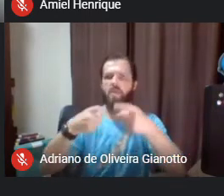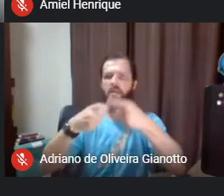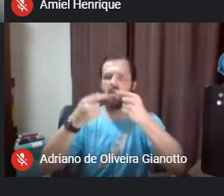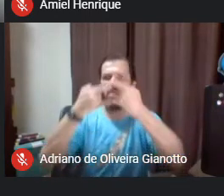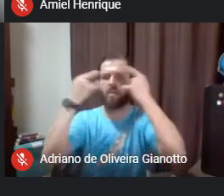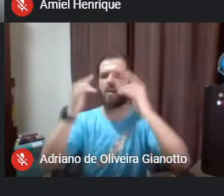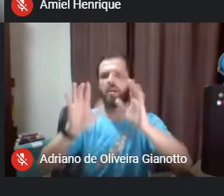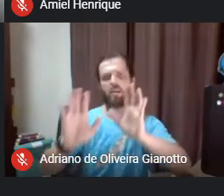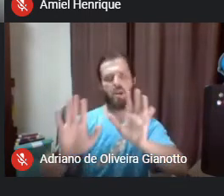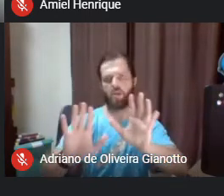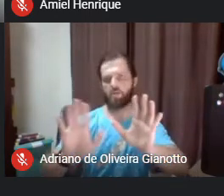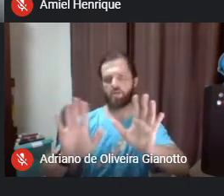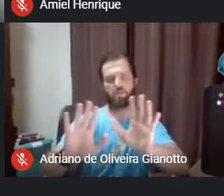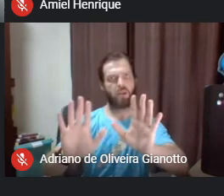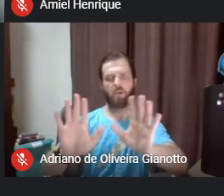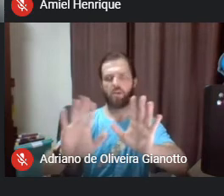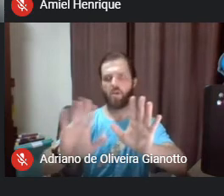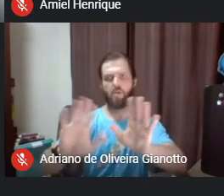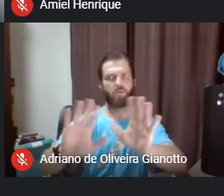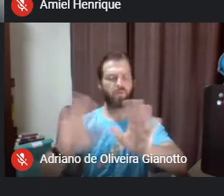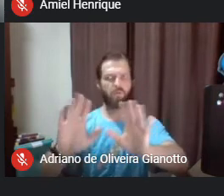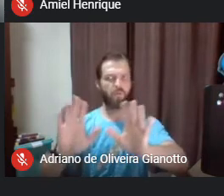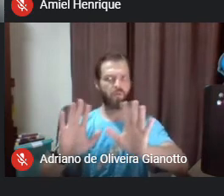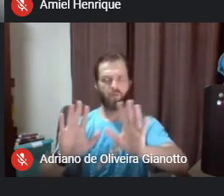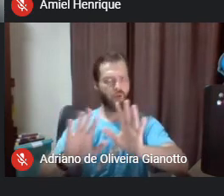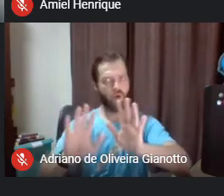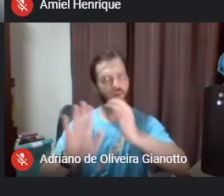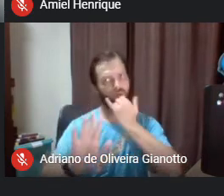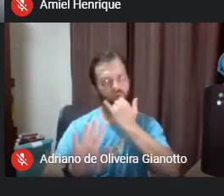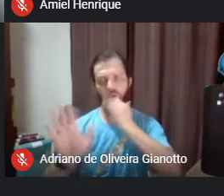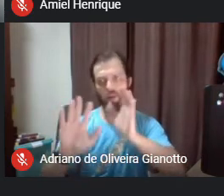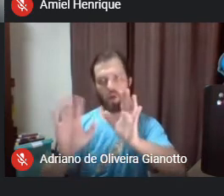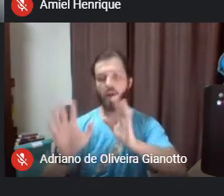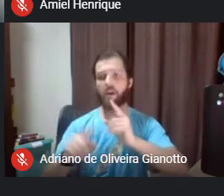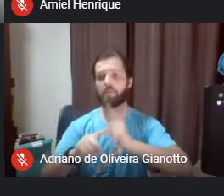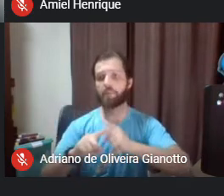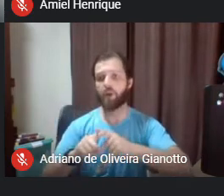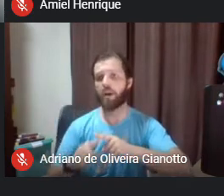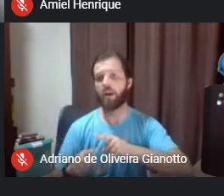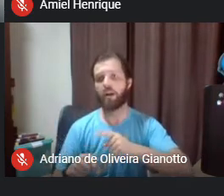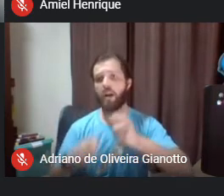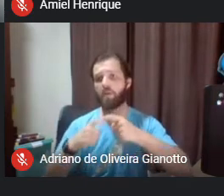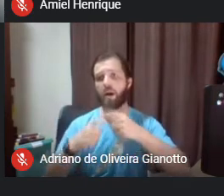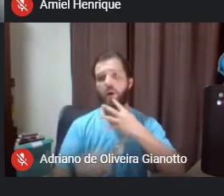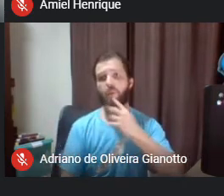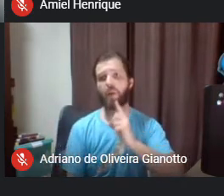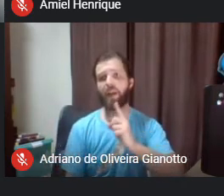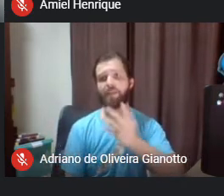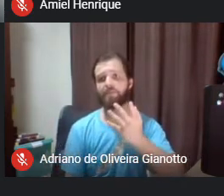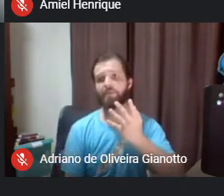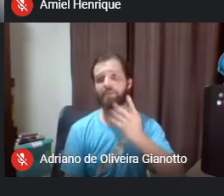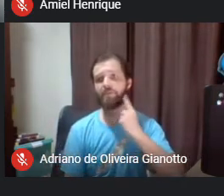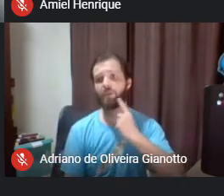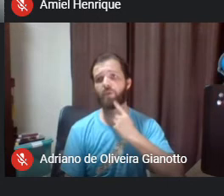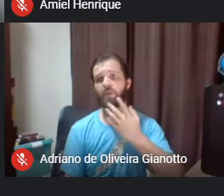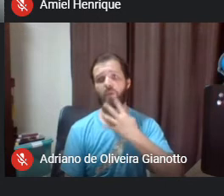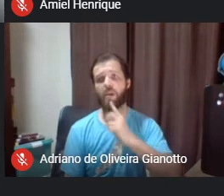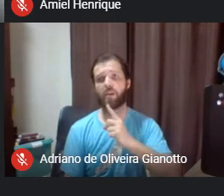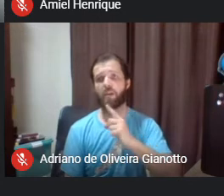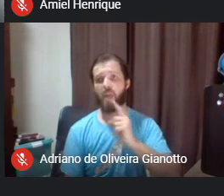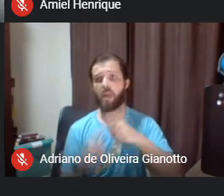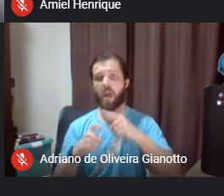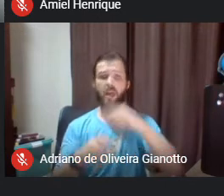não, isso não, olha, gente, não tô aqui querendo acusar os médicos nem nada, não é isso, tá?